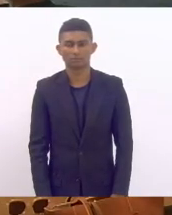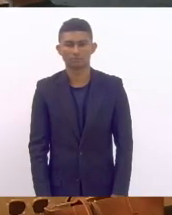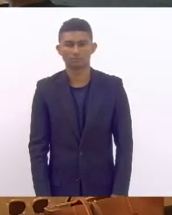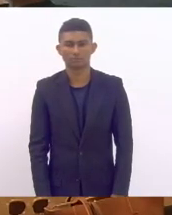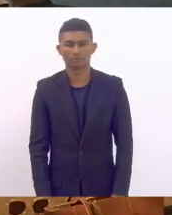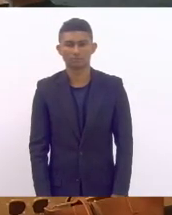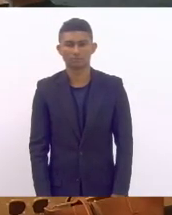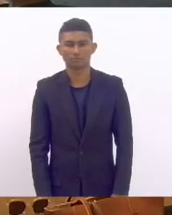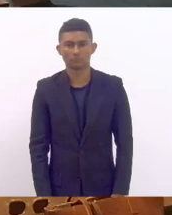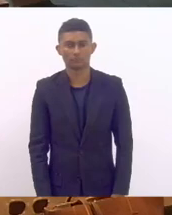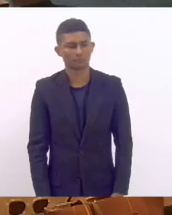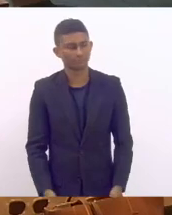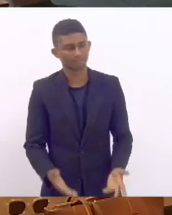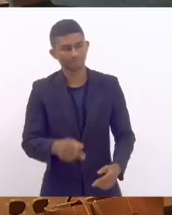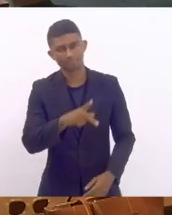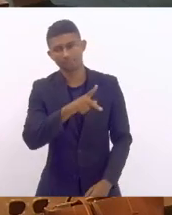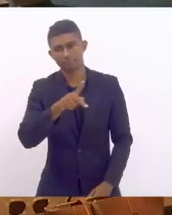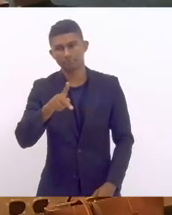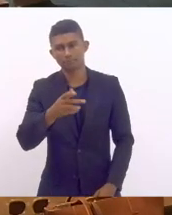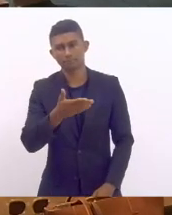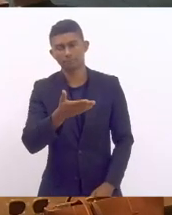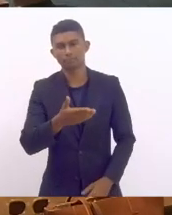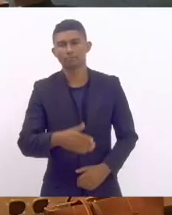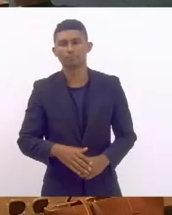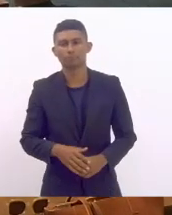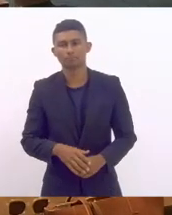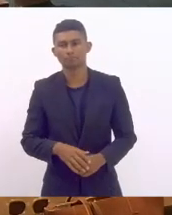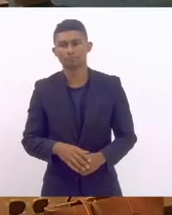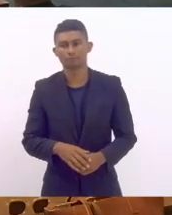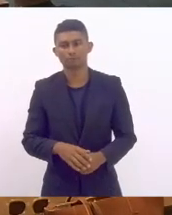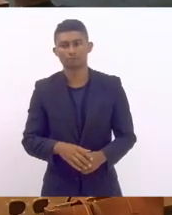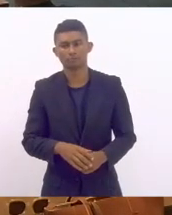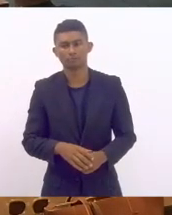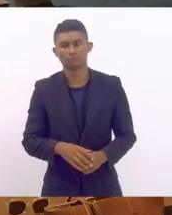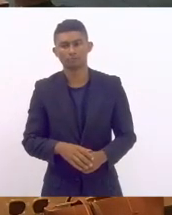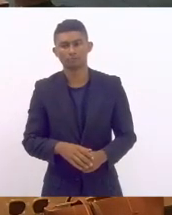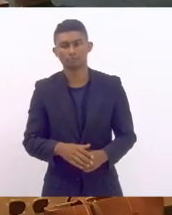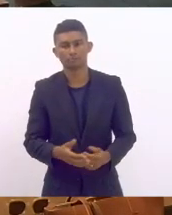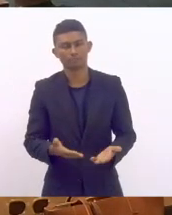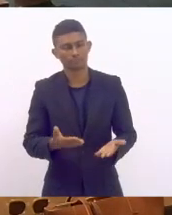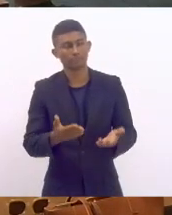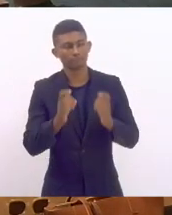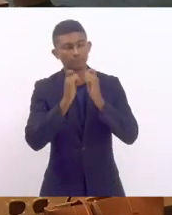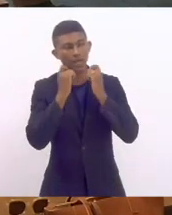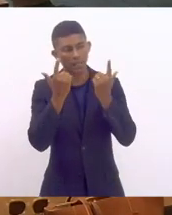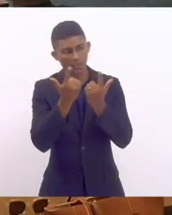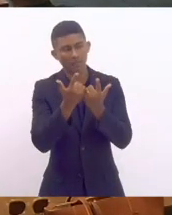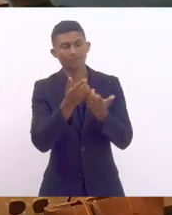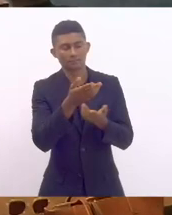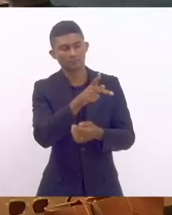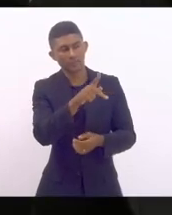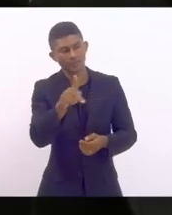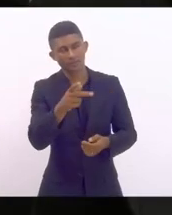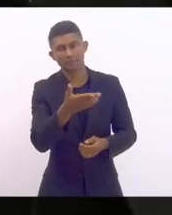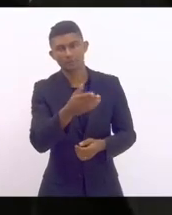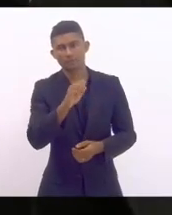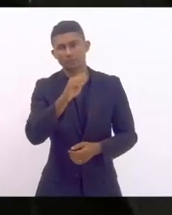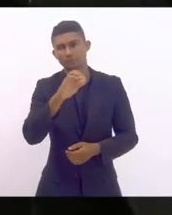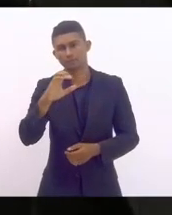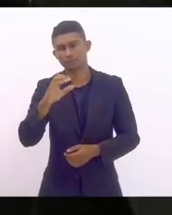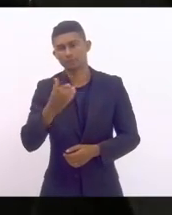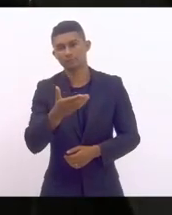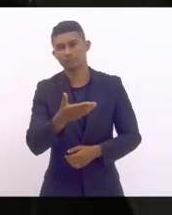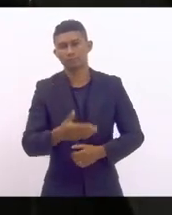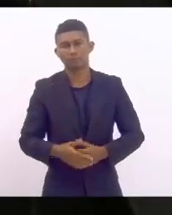o seu presidente dos trabalhos desta Atração que é o presidente da nossa Assembleia Legislativa Deputado